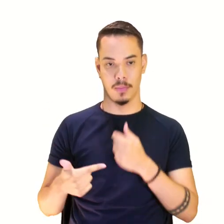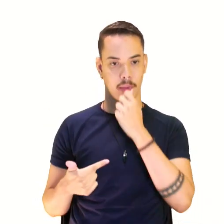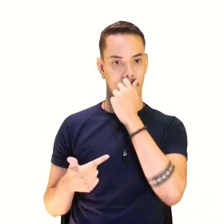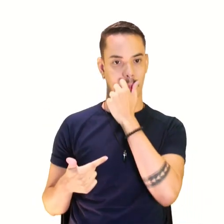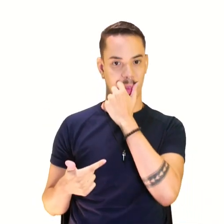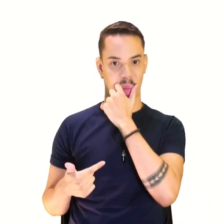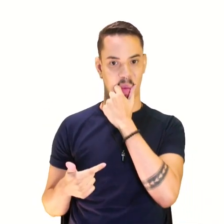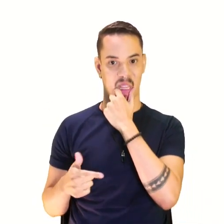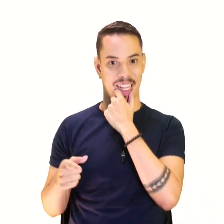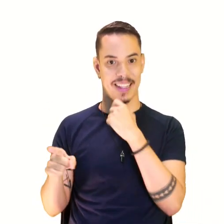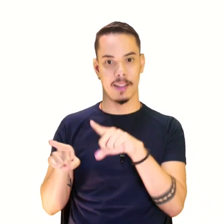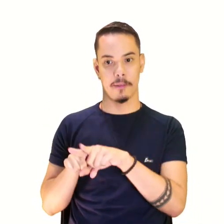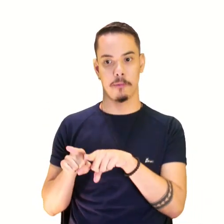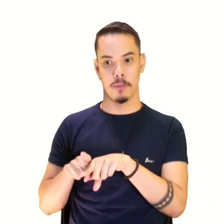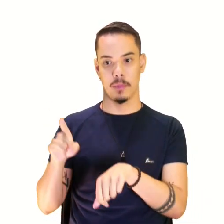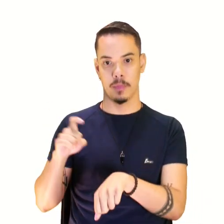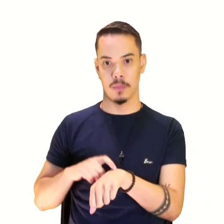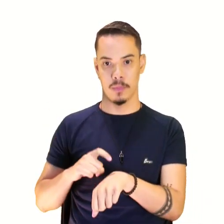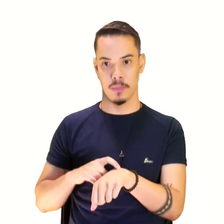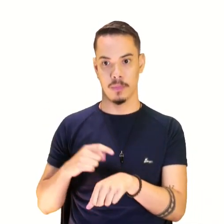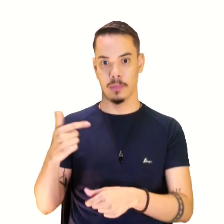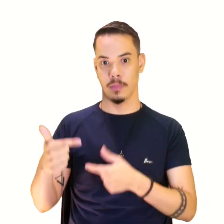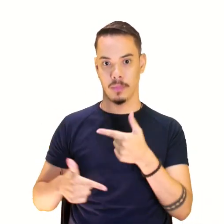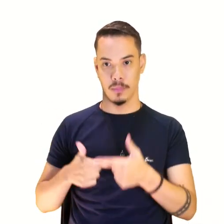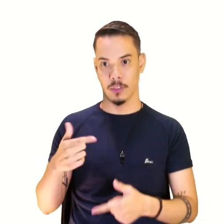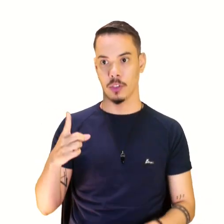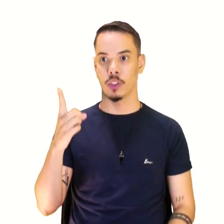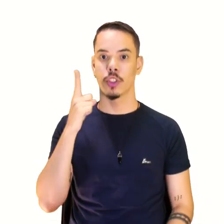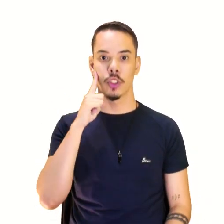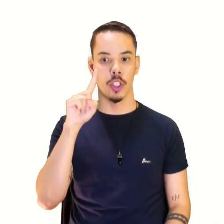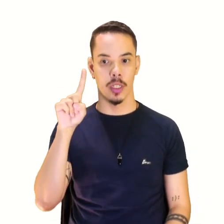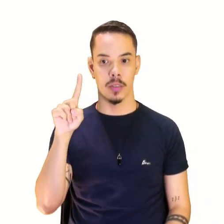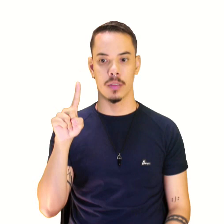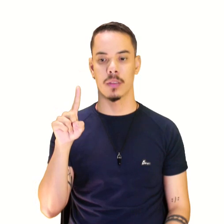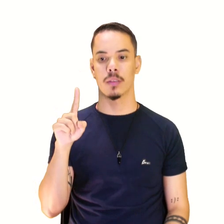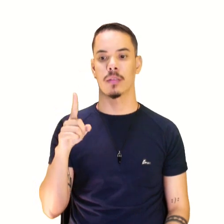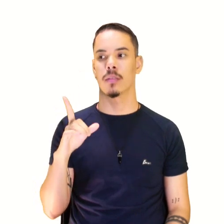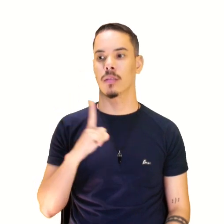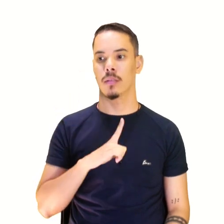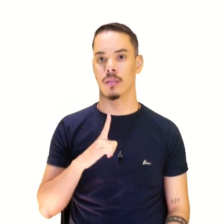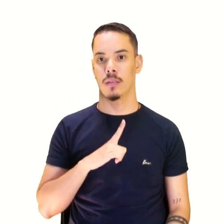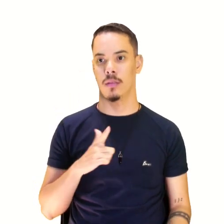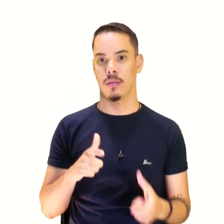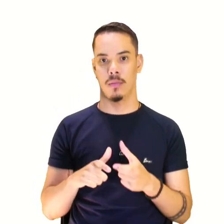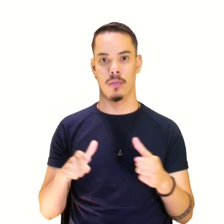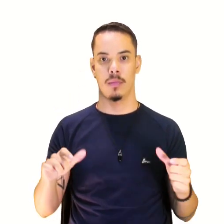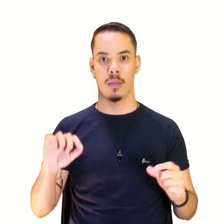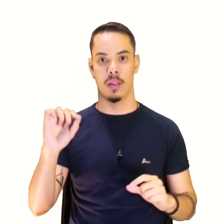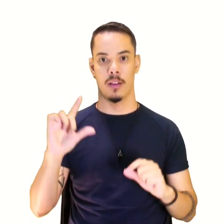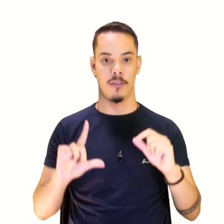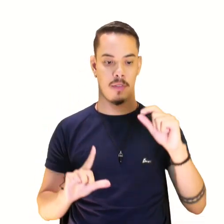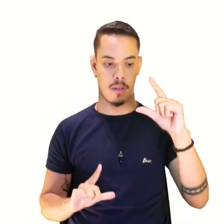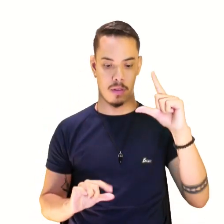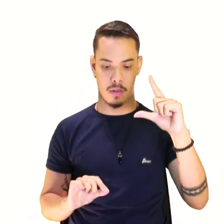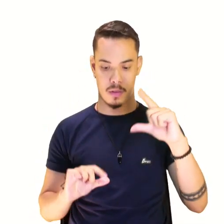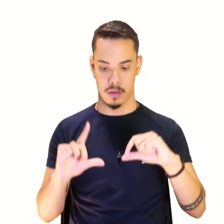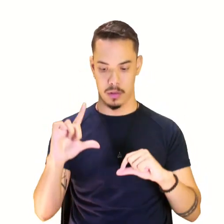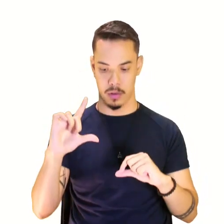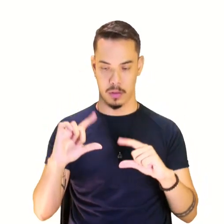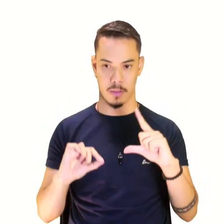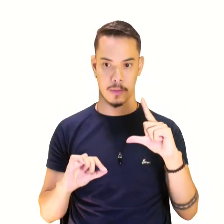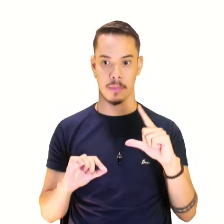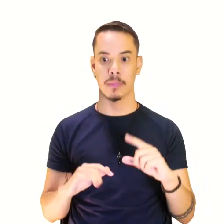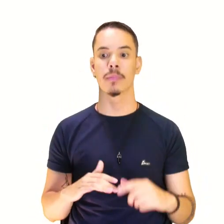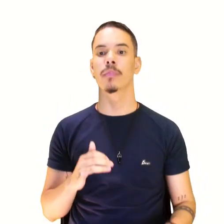E tempo de trabalho, de serviço, né? E isso, são grandezas inversas. Olha lá. E aí na